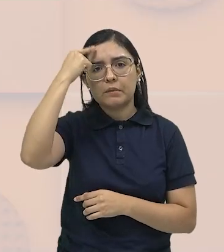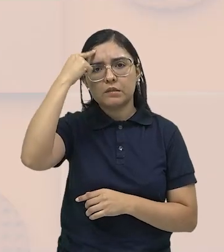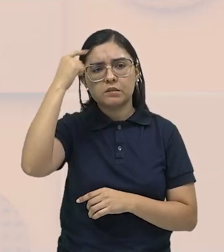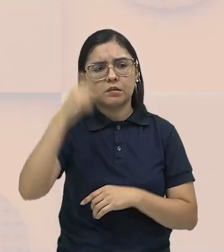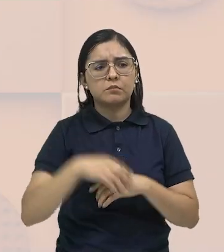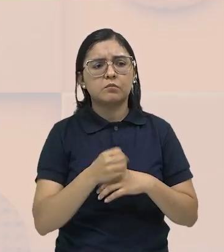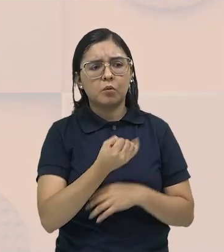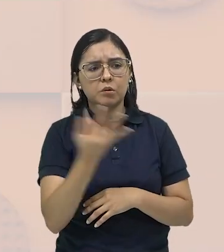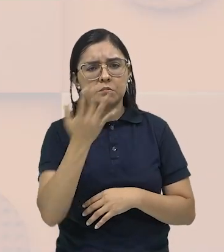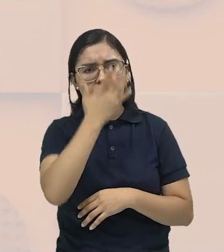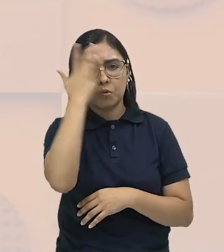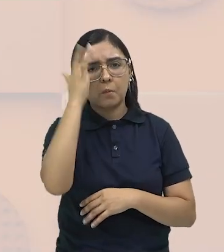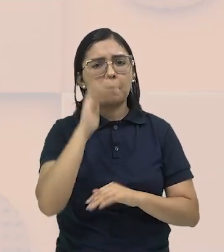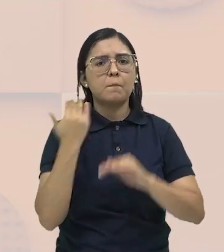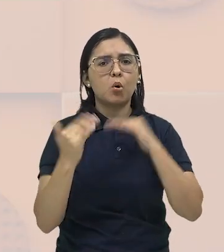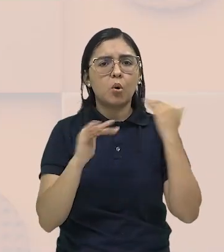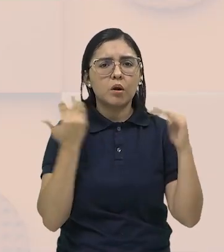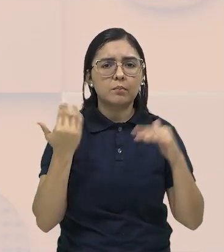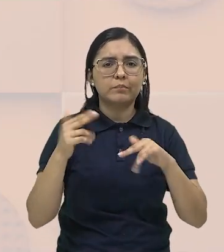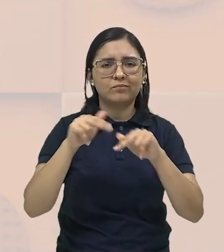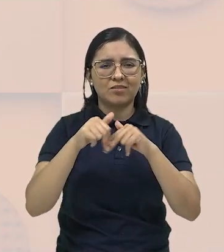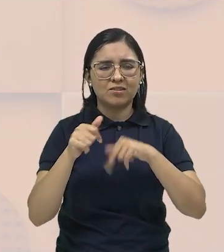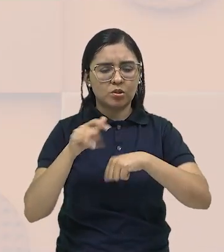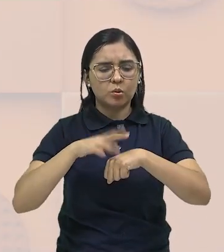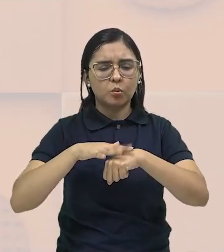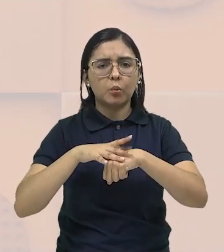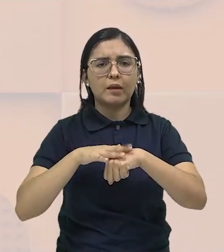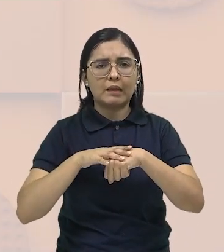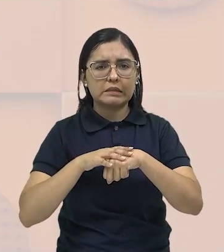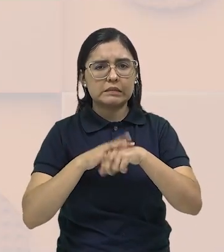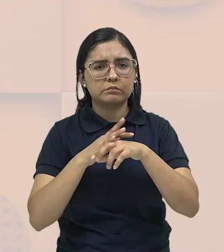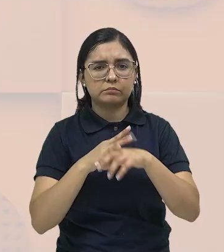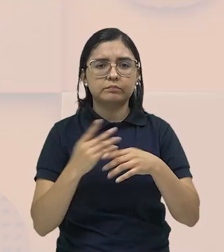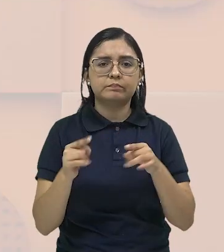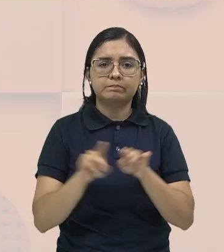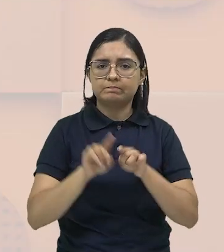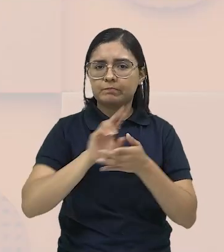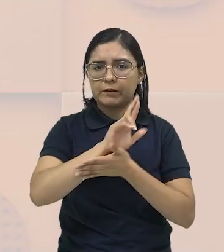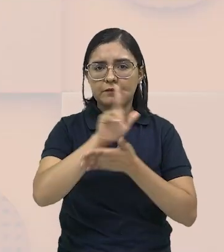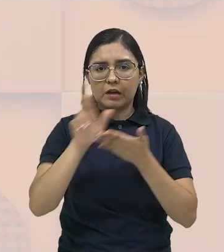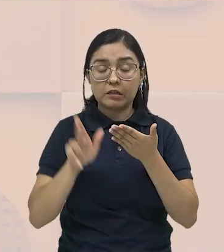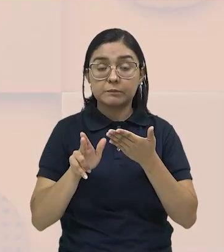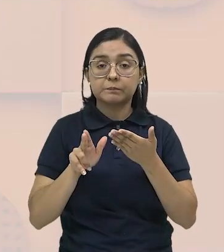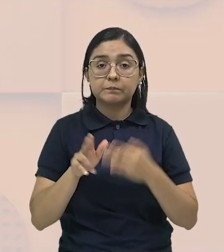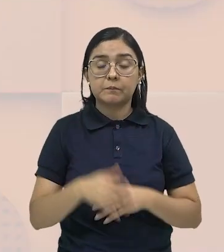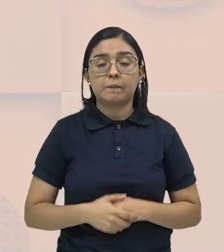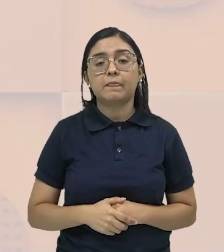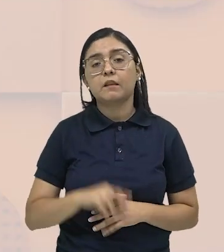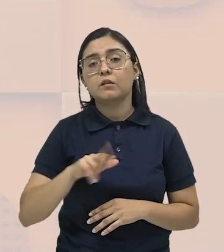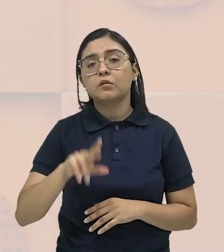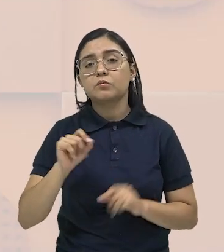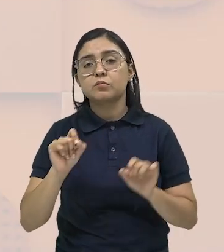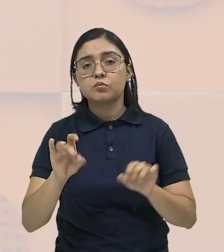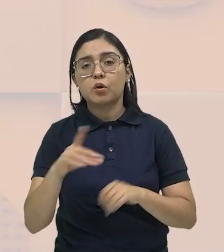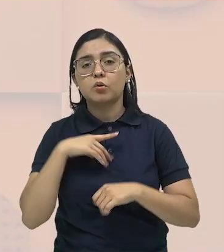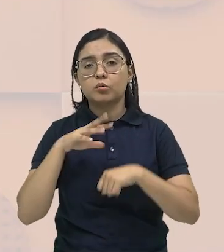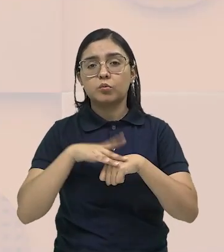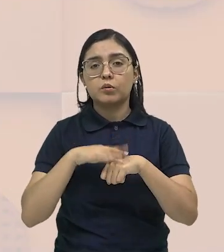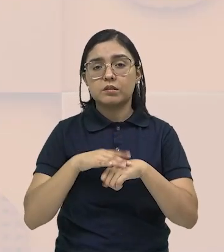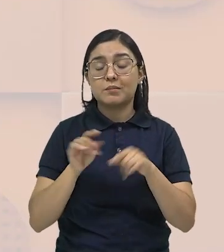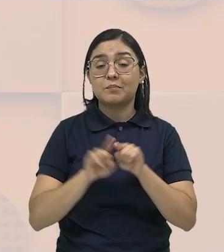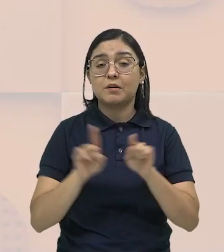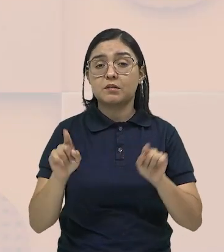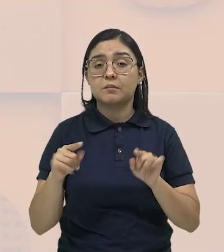Tinham muitas mortes por doenças, por desinteria, né? E afins. Não só as doenças locais, mas as